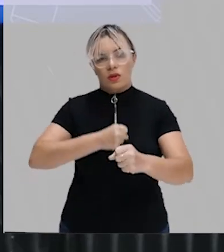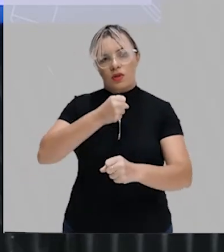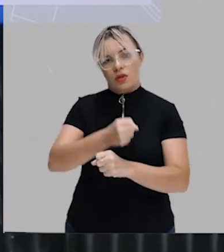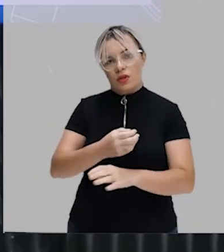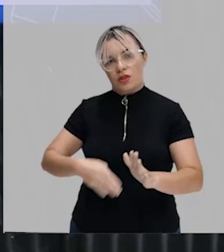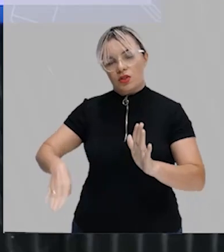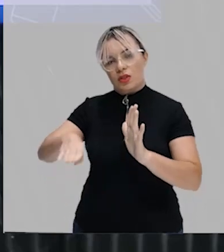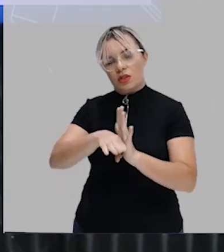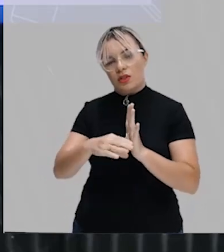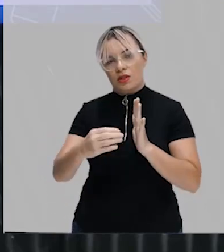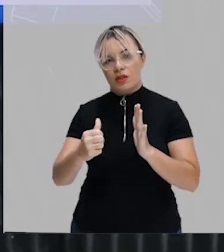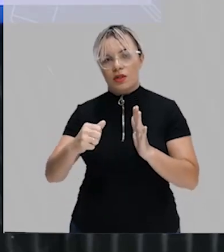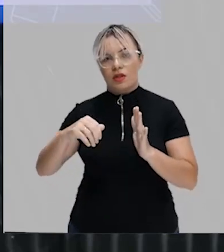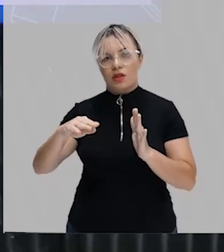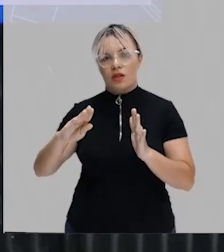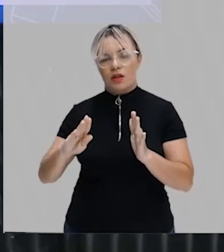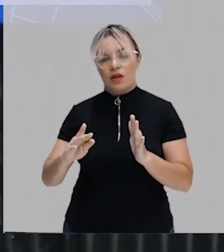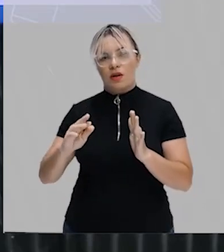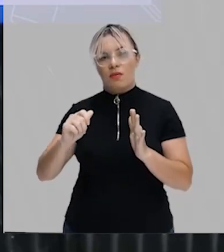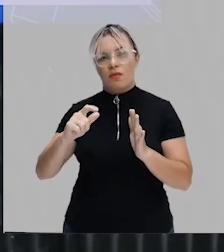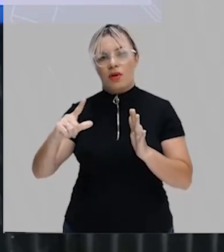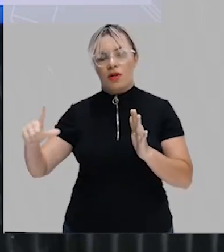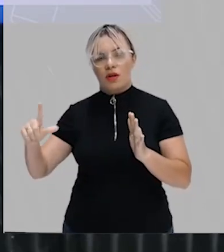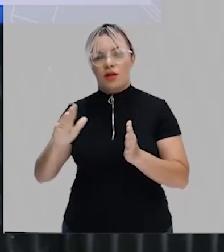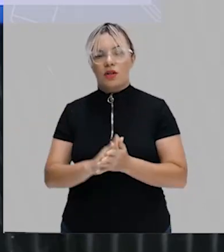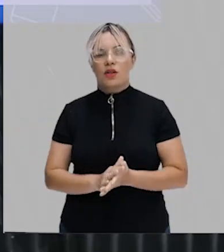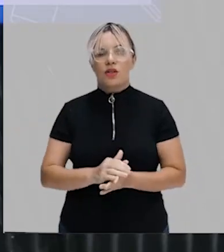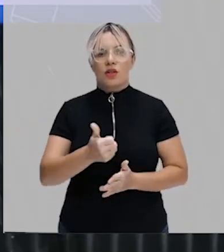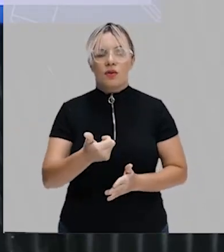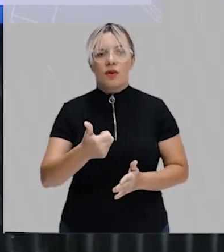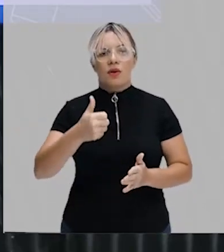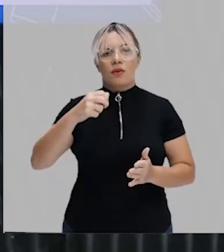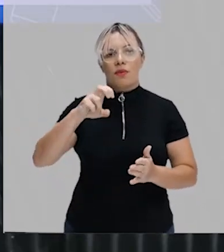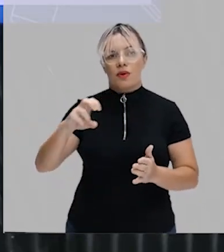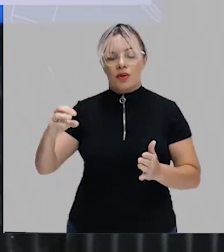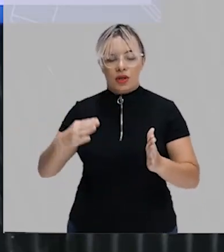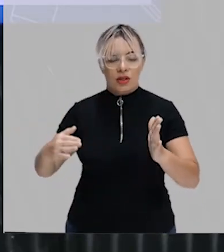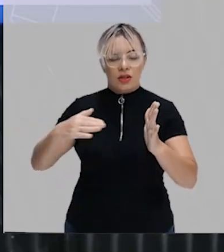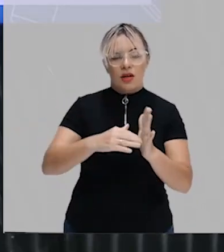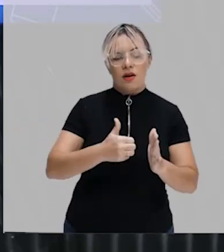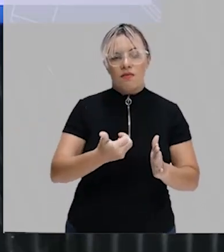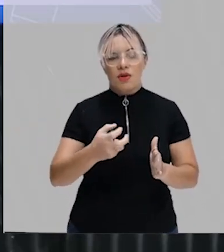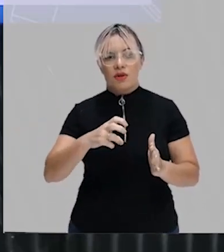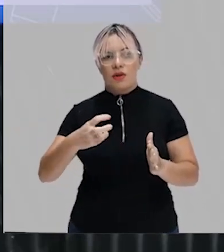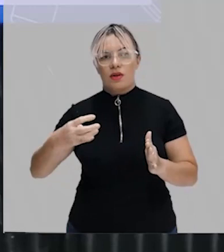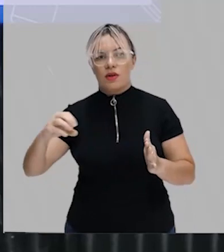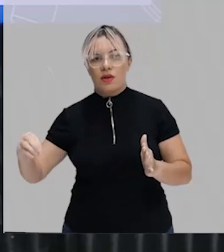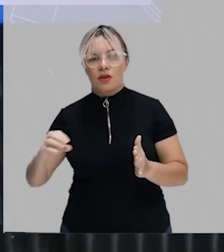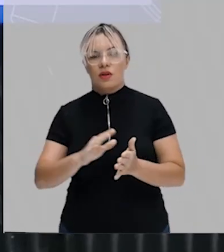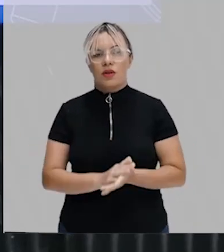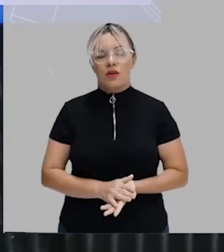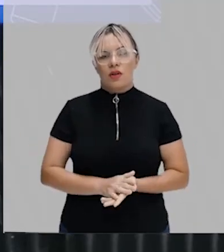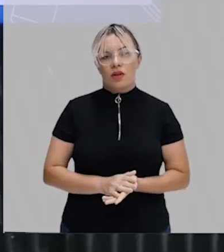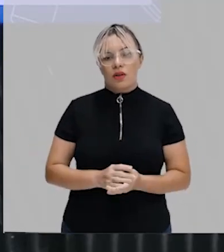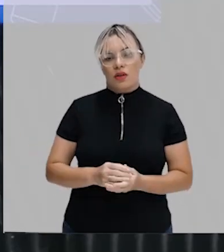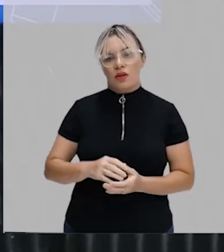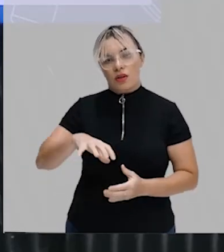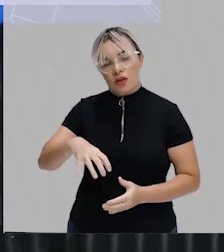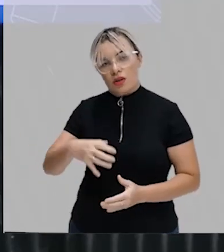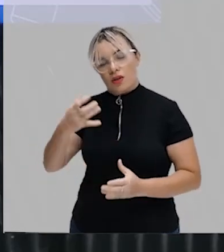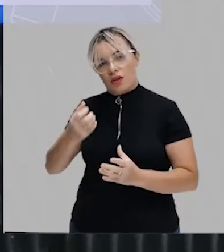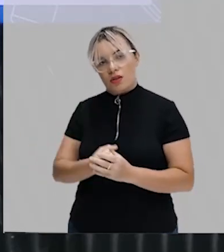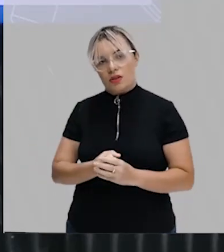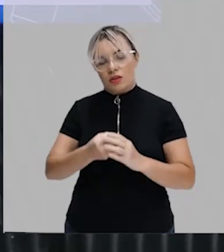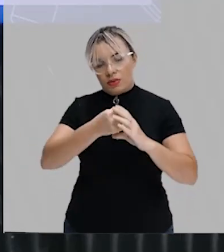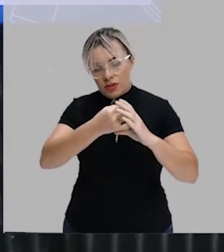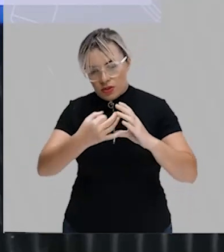de Cabral, de 1500 a 1530, o que se convencionou chamar na